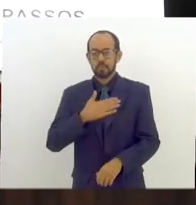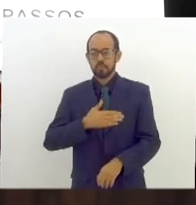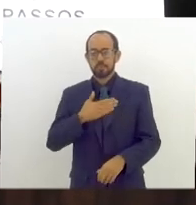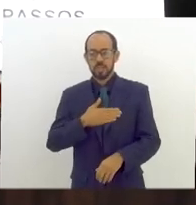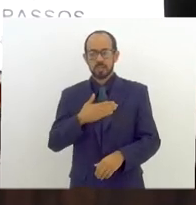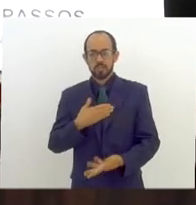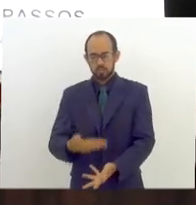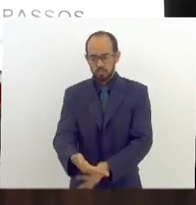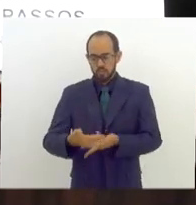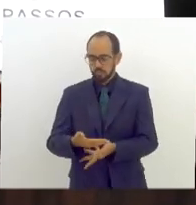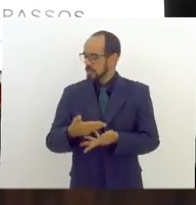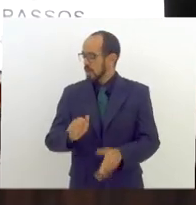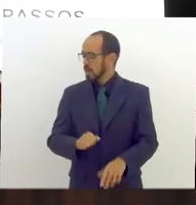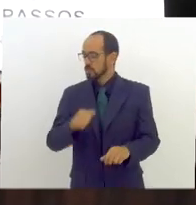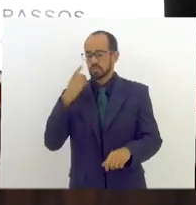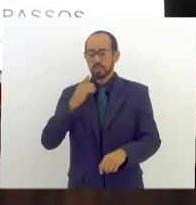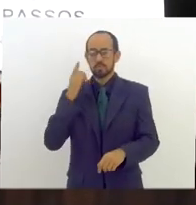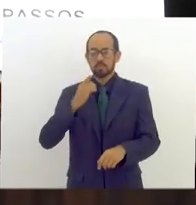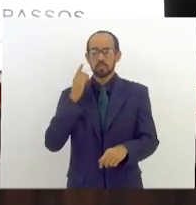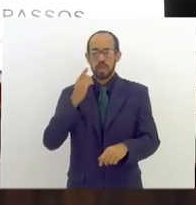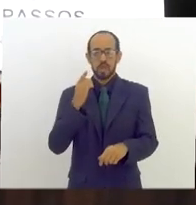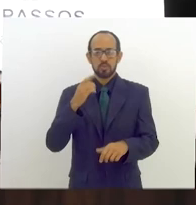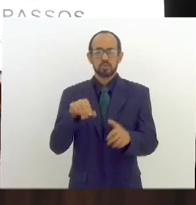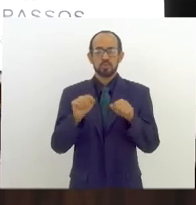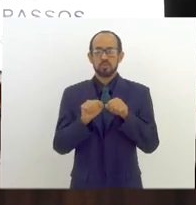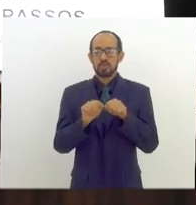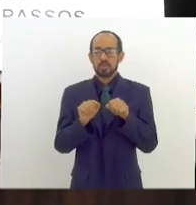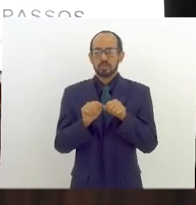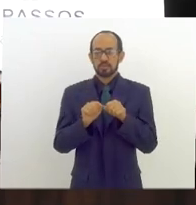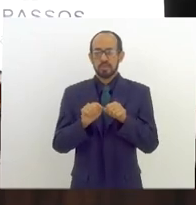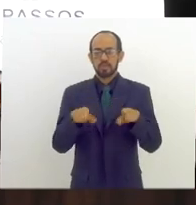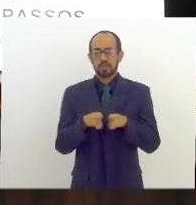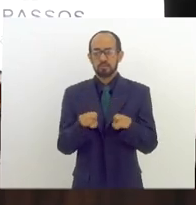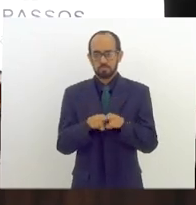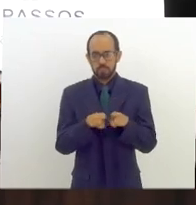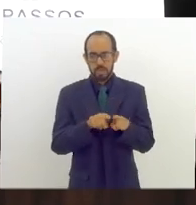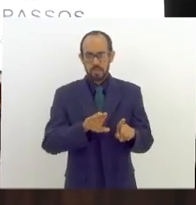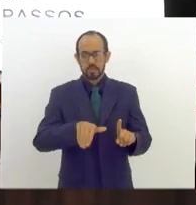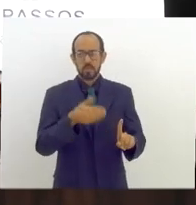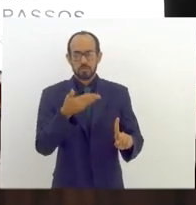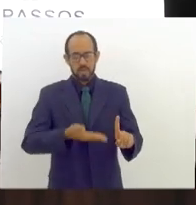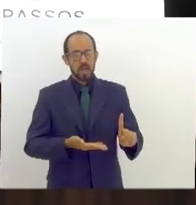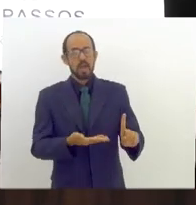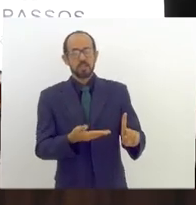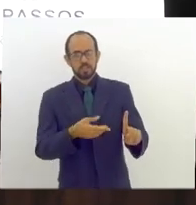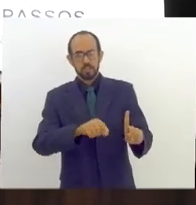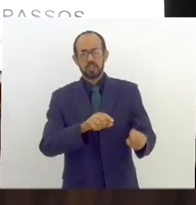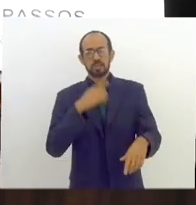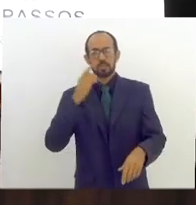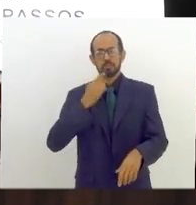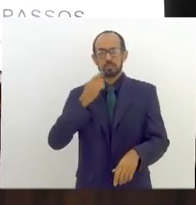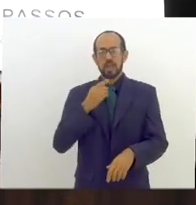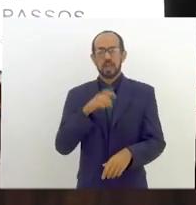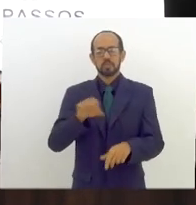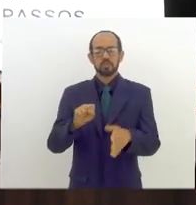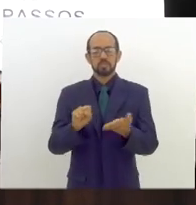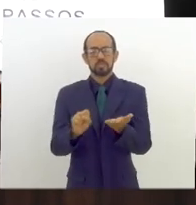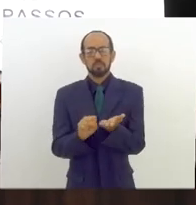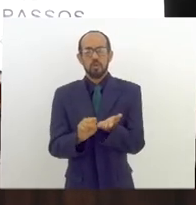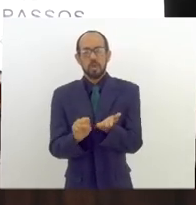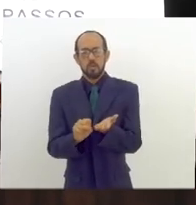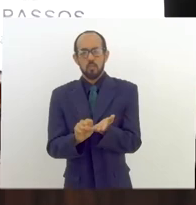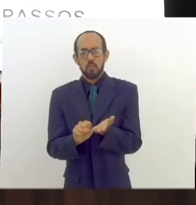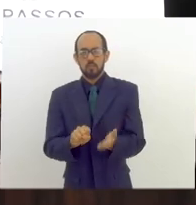convidar aqui os deputados que fazem também essa homenagem. Deputado estadual Samuel Malafaia, por